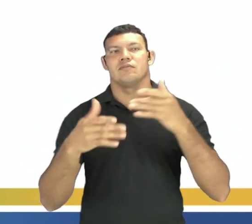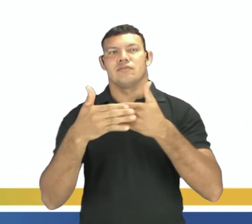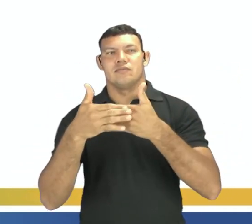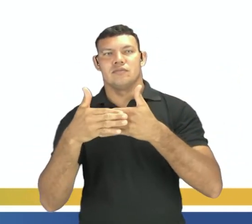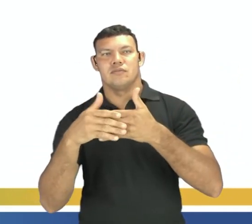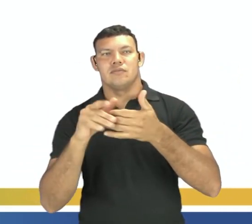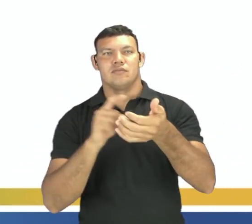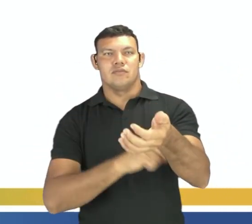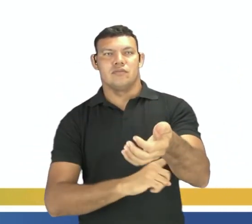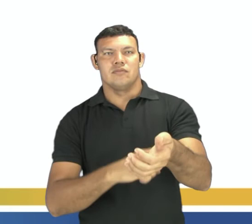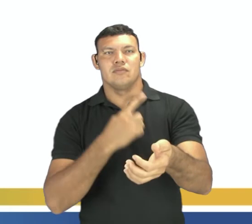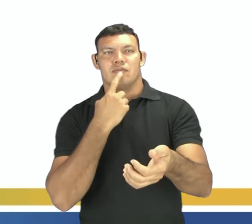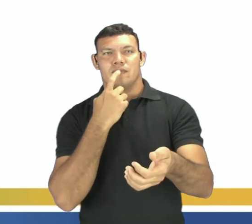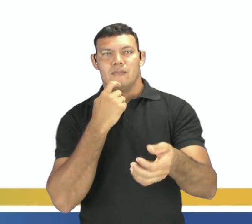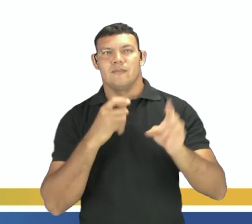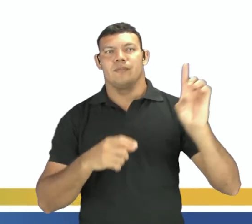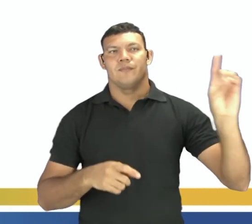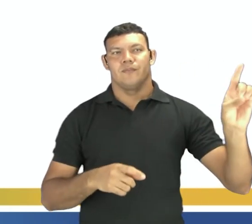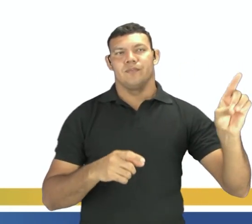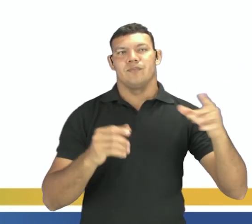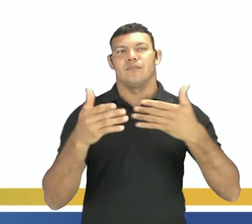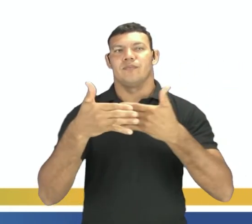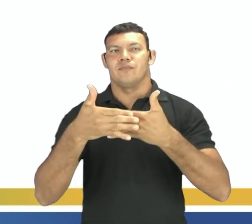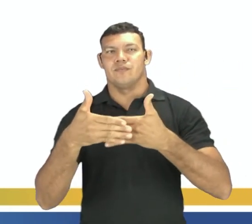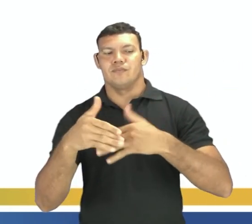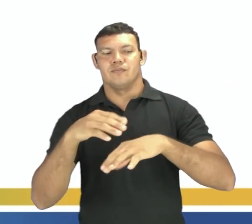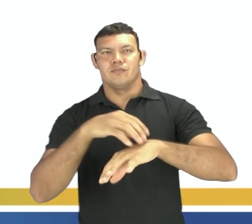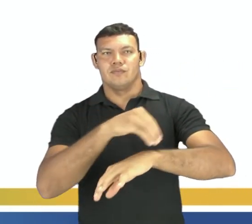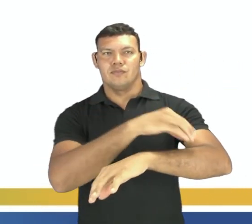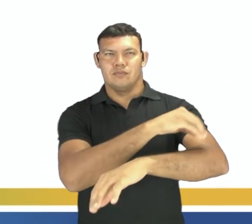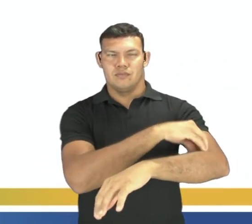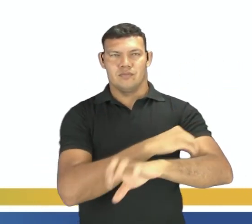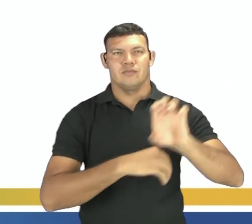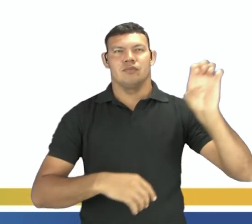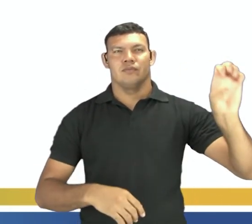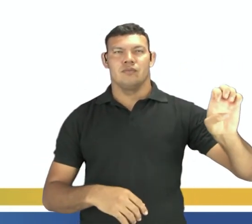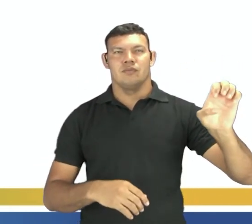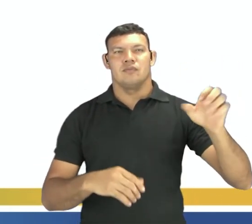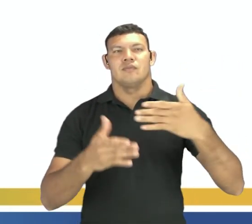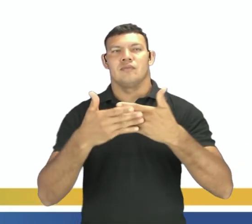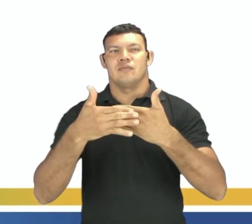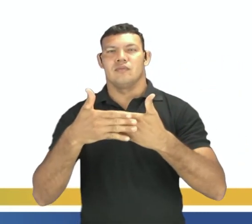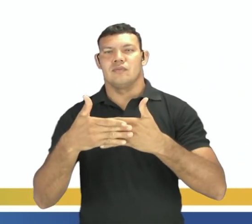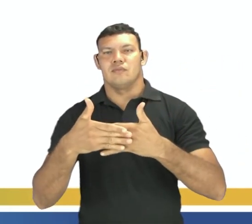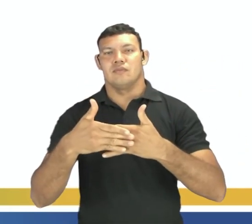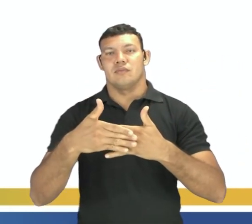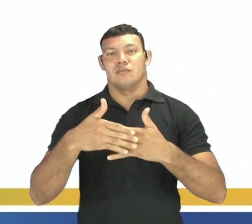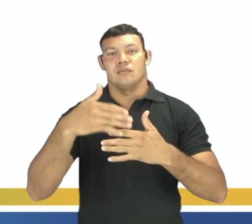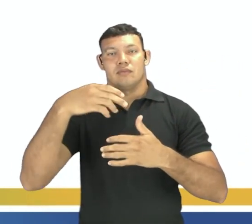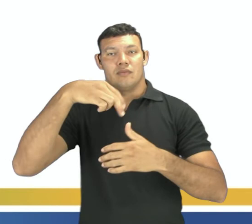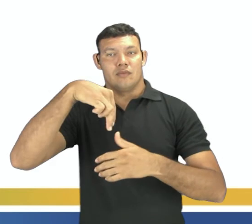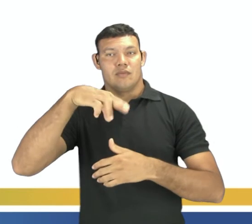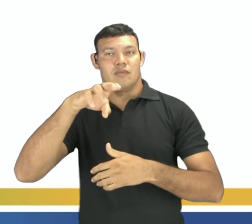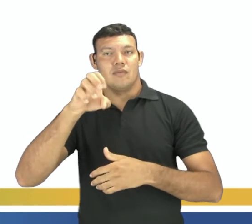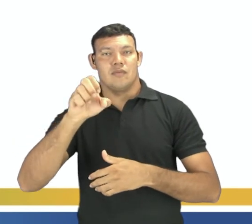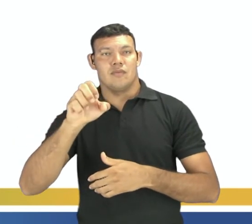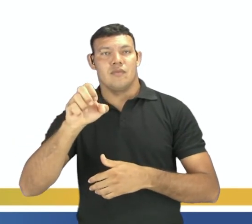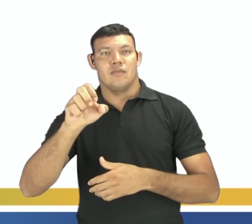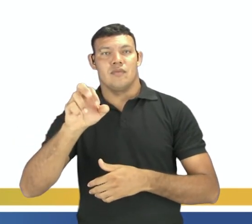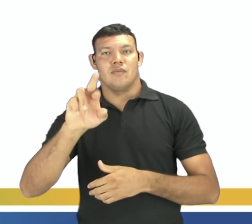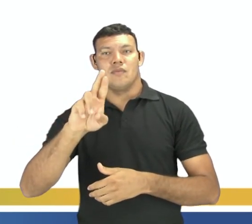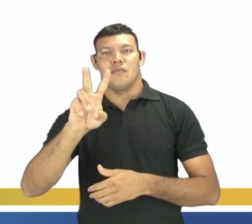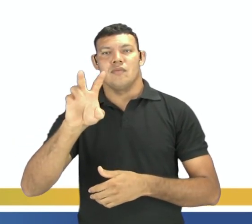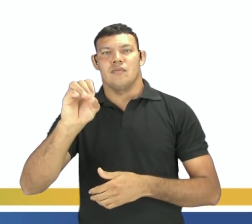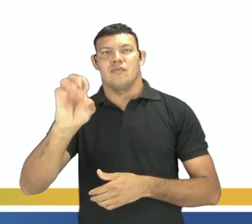miosina, ou a outra. Suas células estão justapostas e não apresentam vasos sanguíneos. A